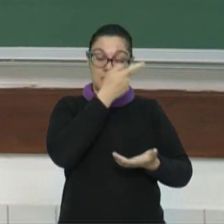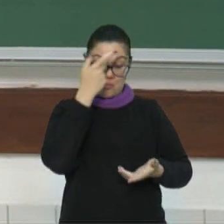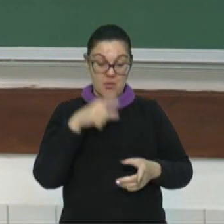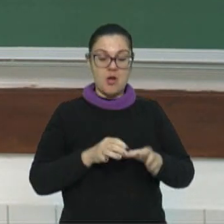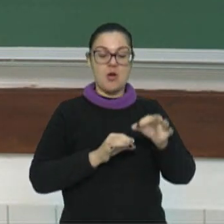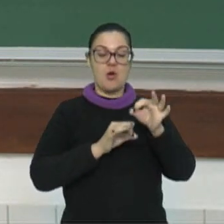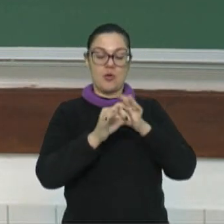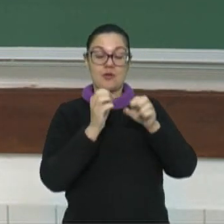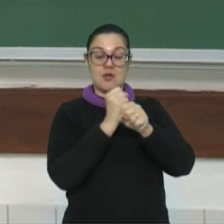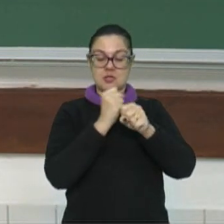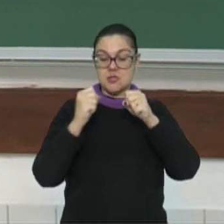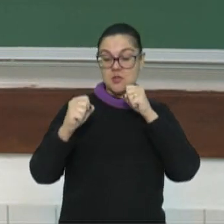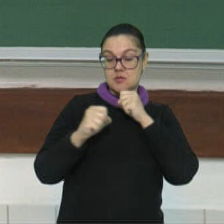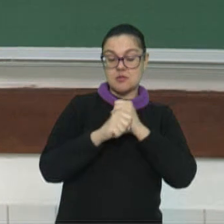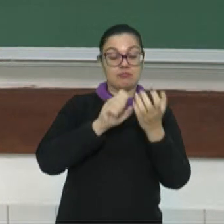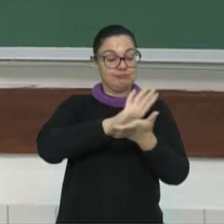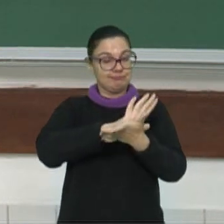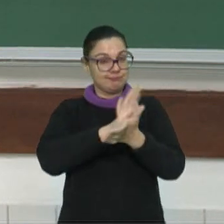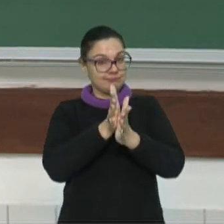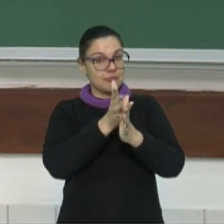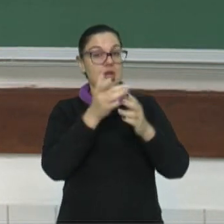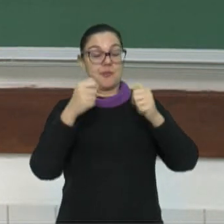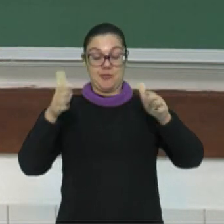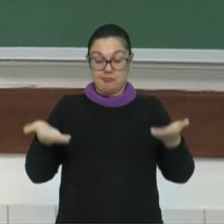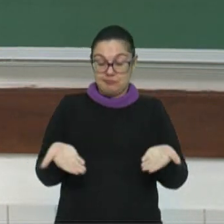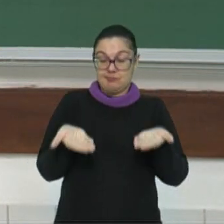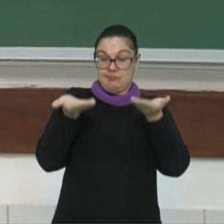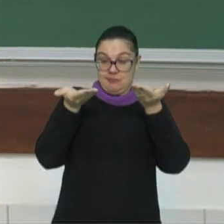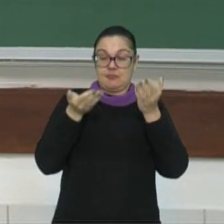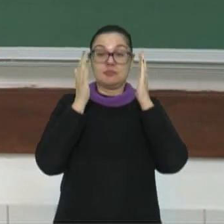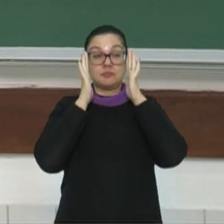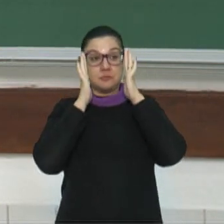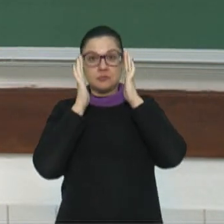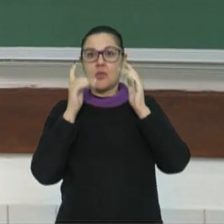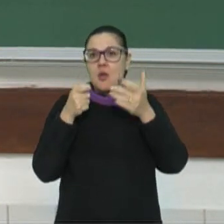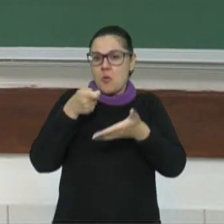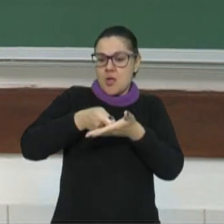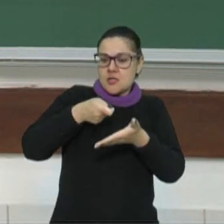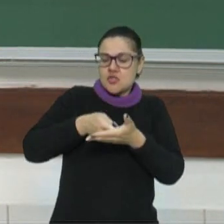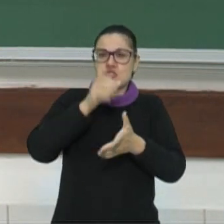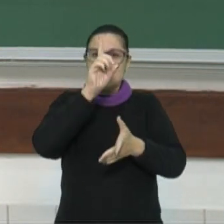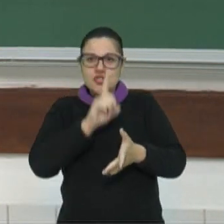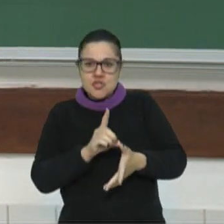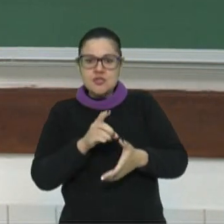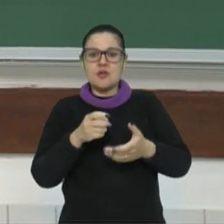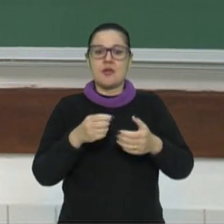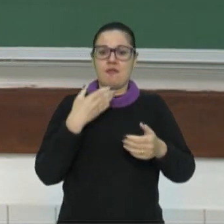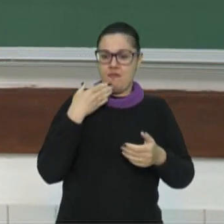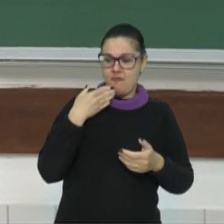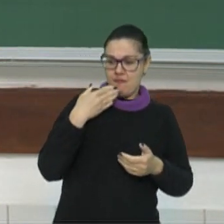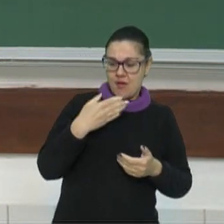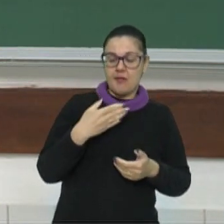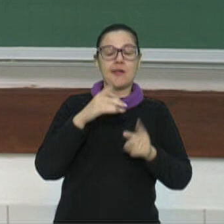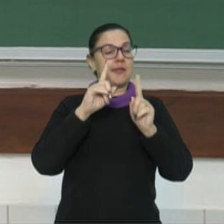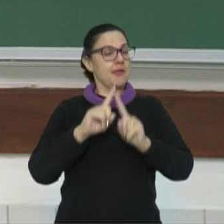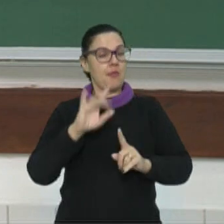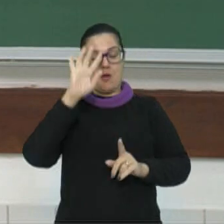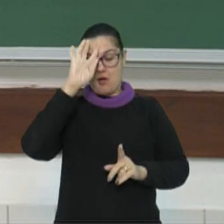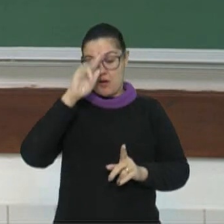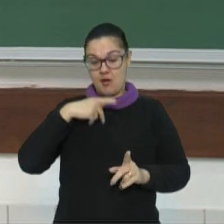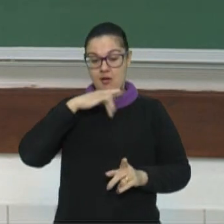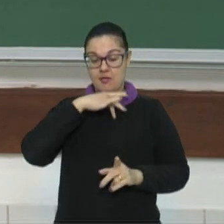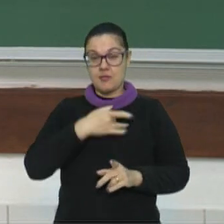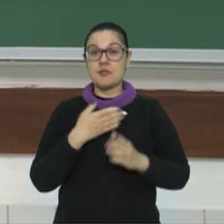construção desigual de sociedade racial que a gente precisa melhorar. Então exigir esses direitos e falar sobre isso não é vitimismo,